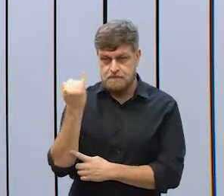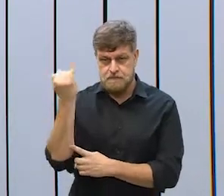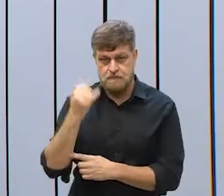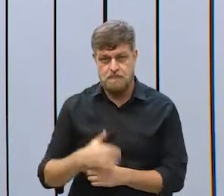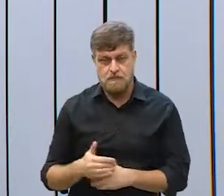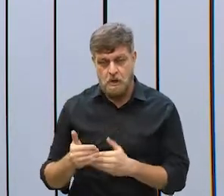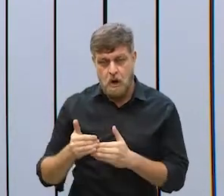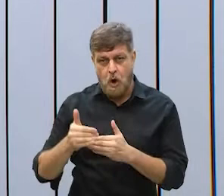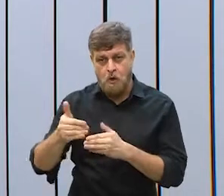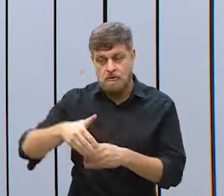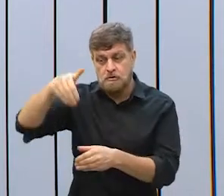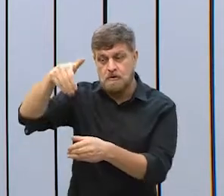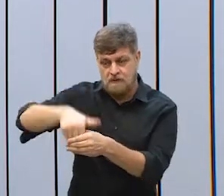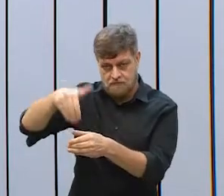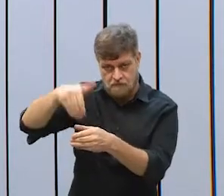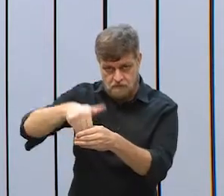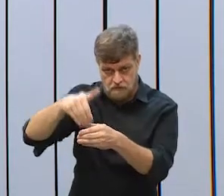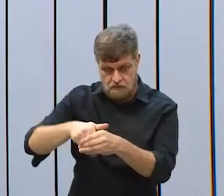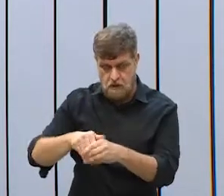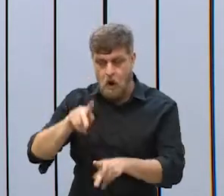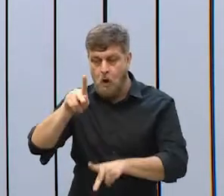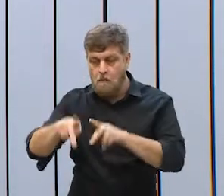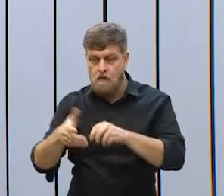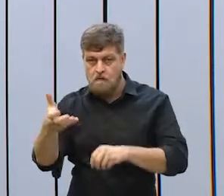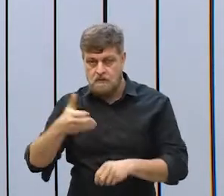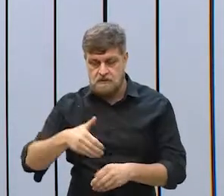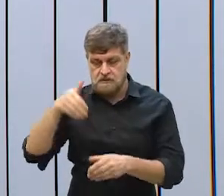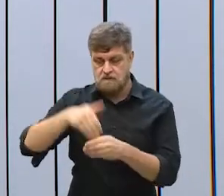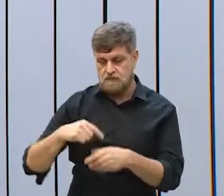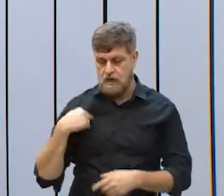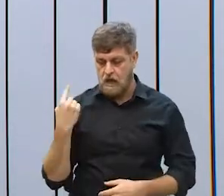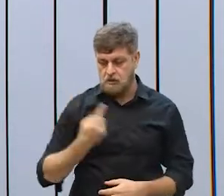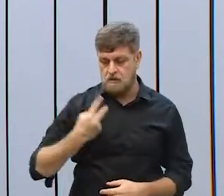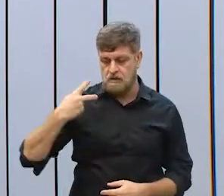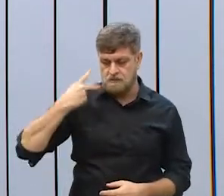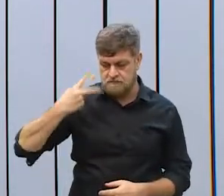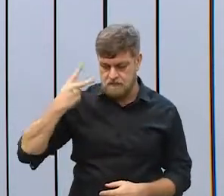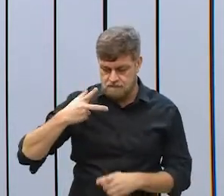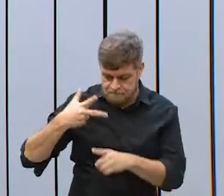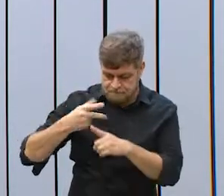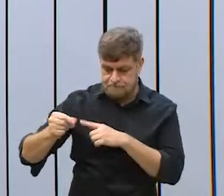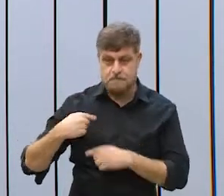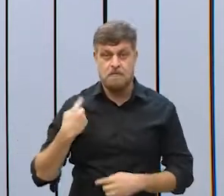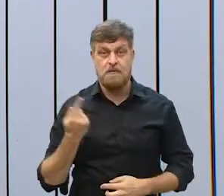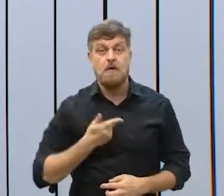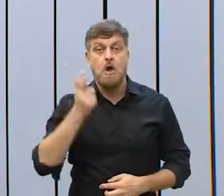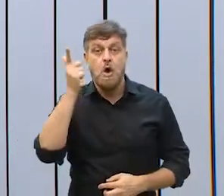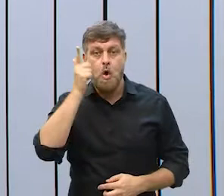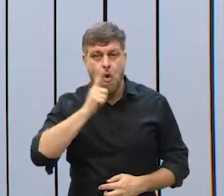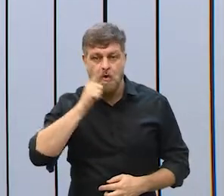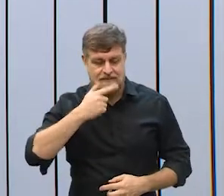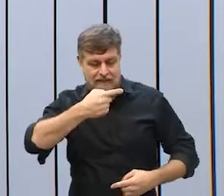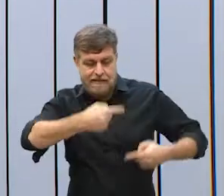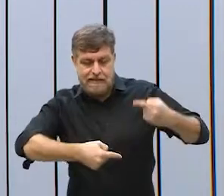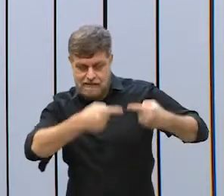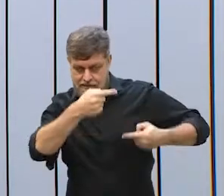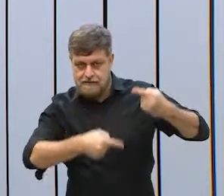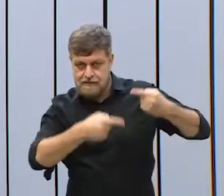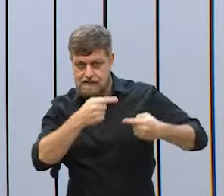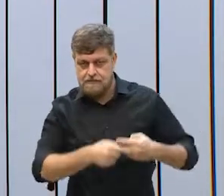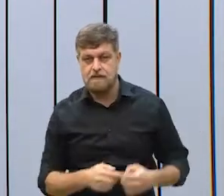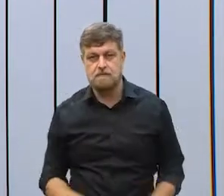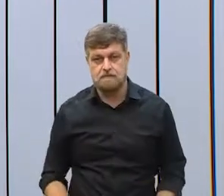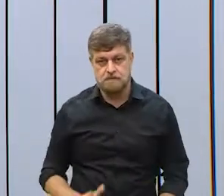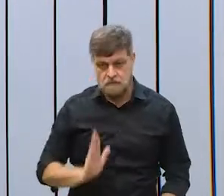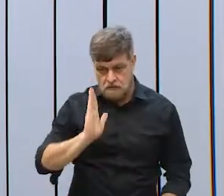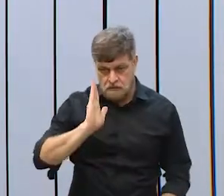começou lá na urna. O pessoal votou na gente, hoje a gente consegue trazer para outros níveis a discussão. Então já